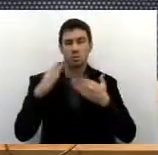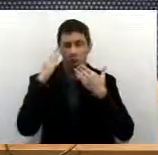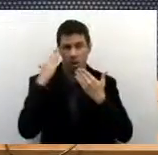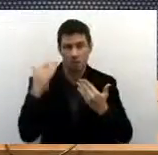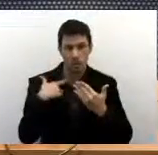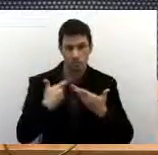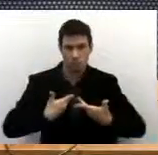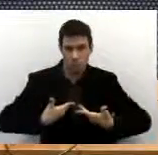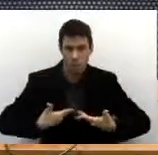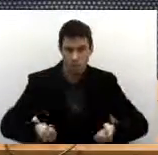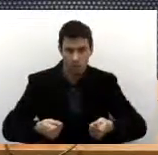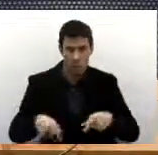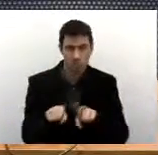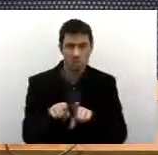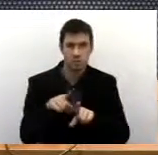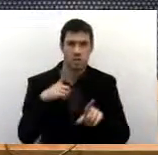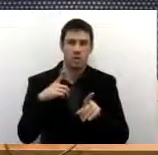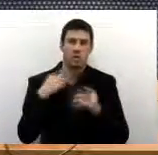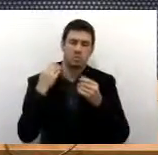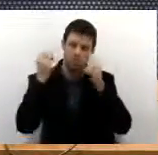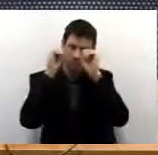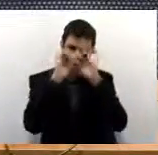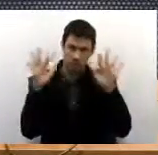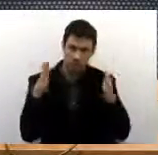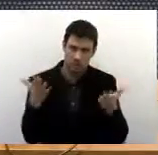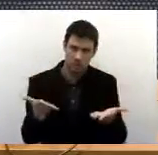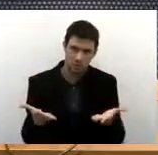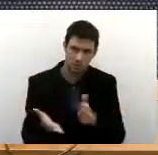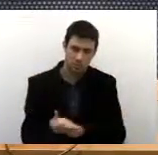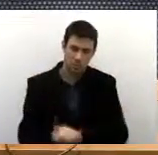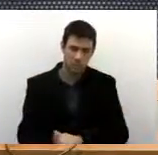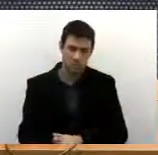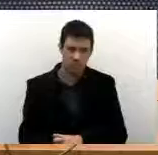agradecido pelo convite de estar aqui prestando os esclarecimentos.